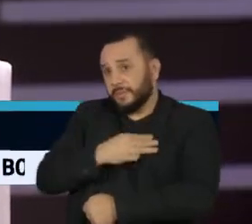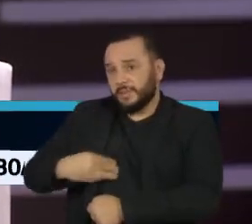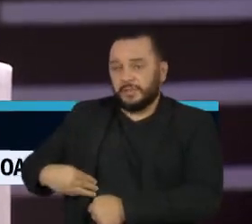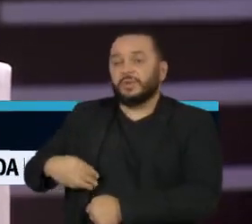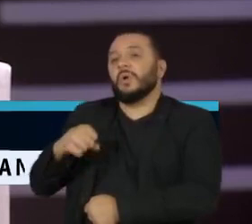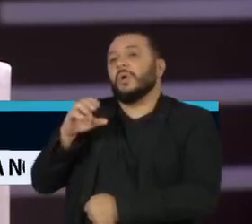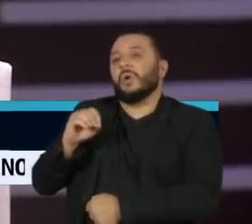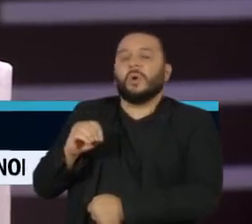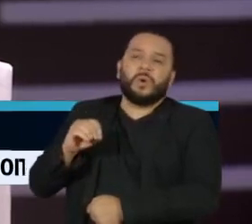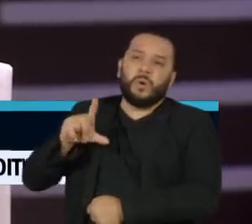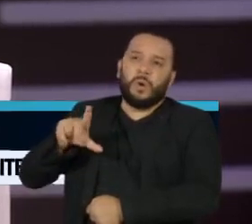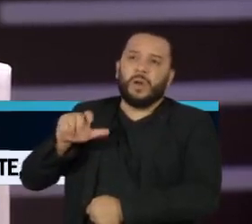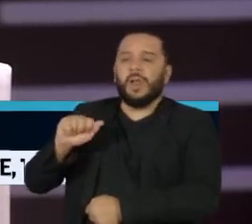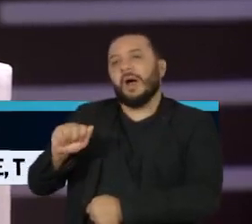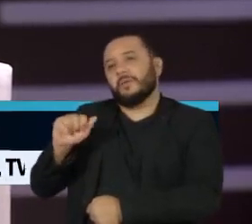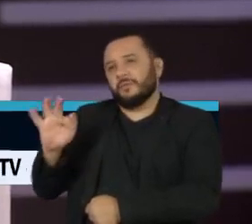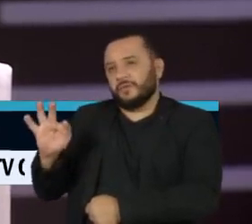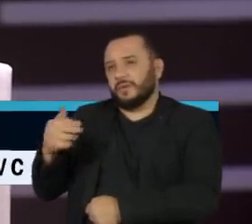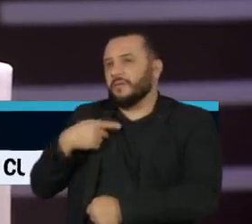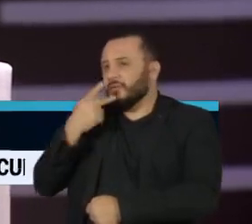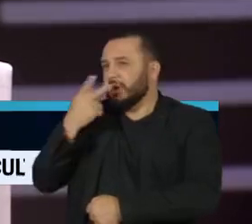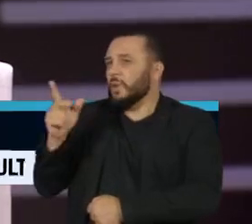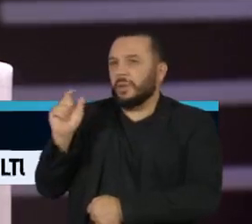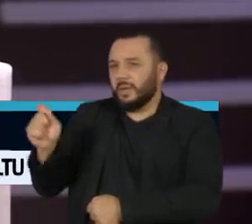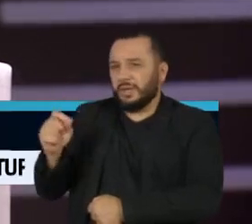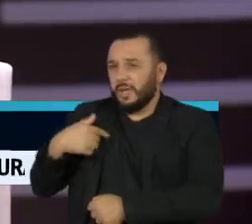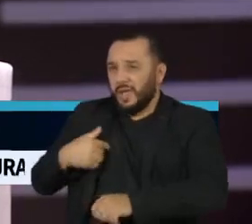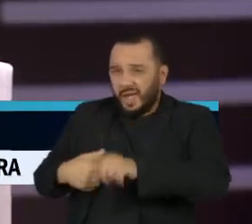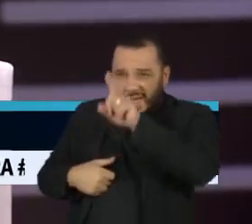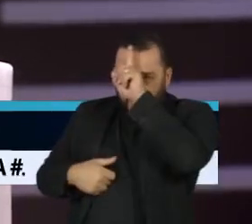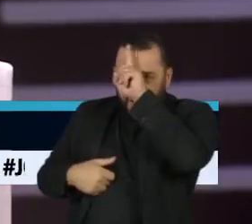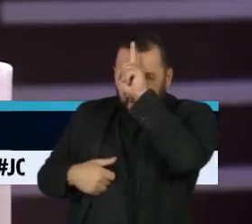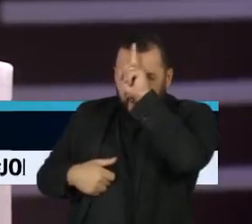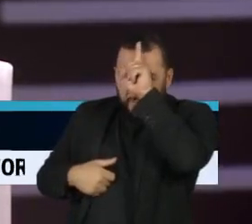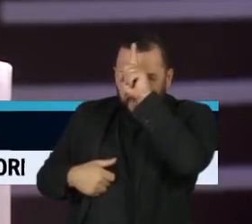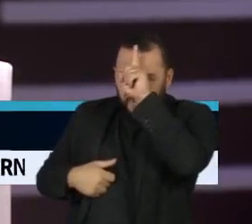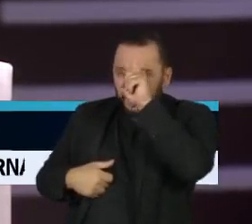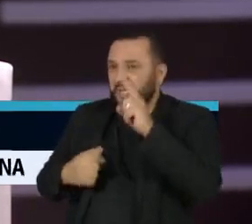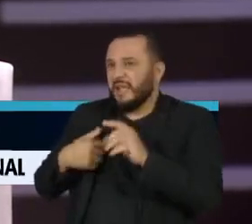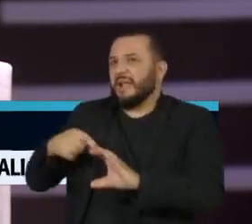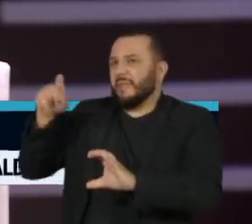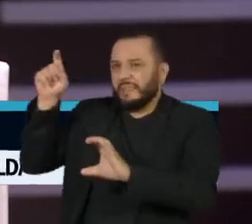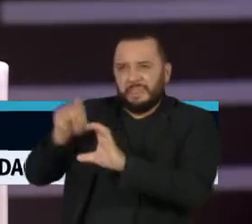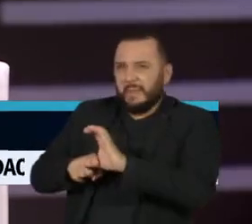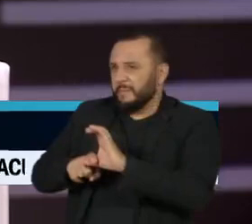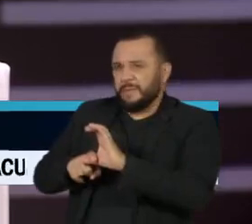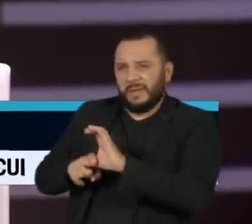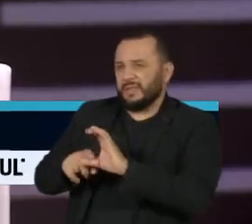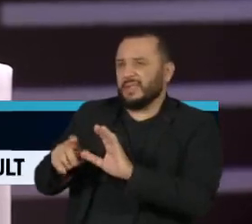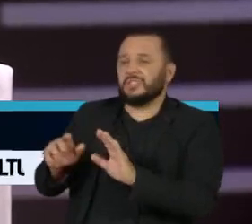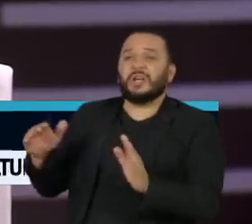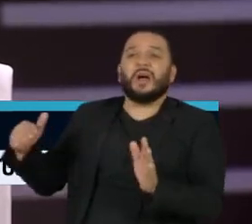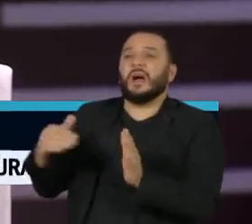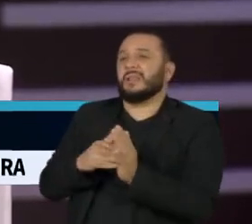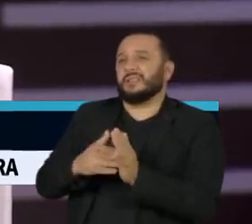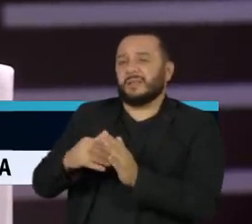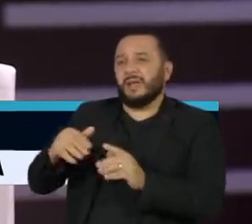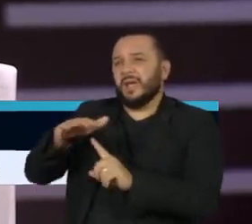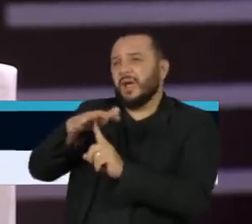no início do mês, já falou que a Alemanha não vai ser dependente até o outono, pelo menos, de